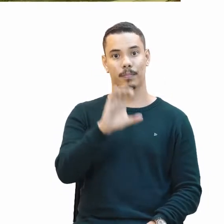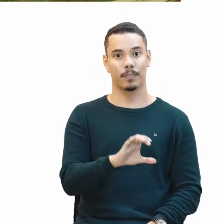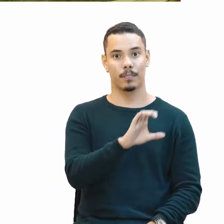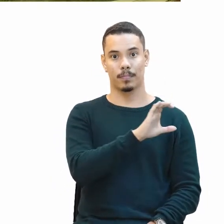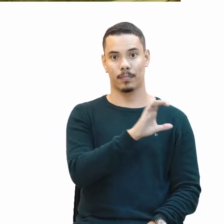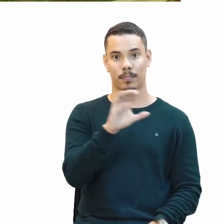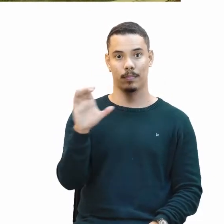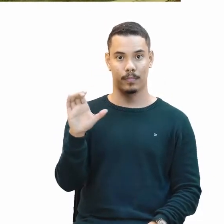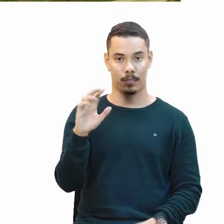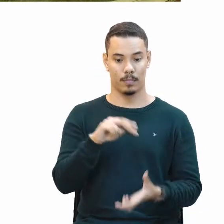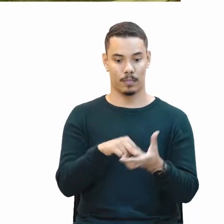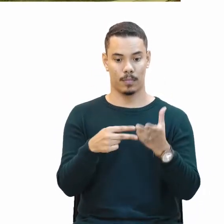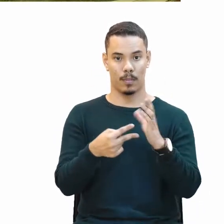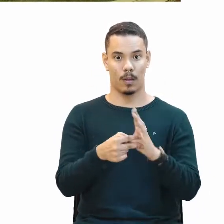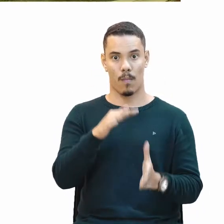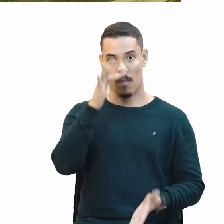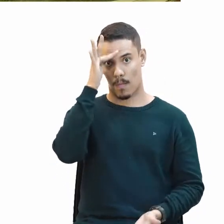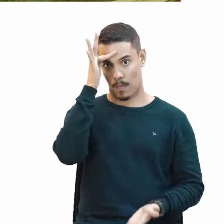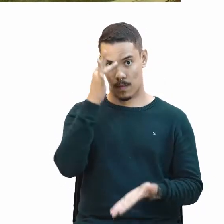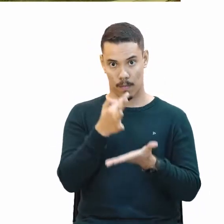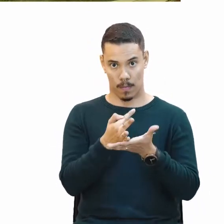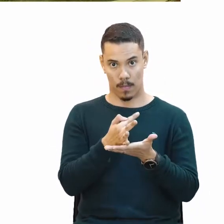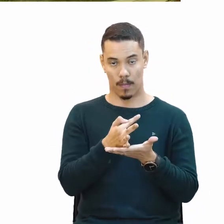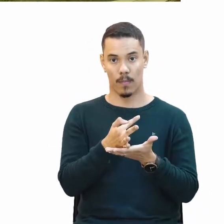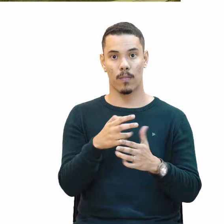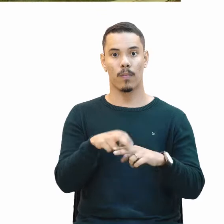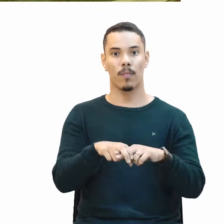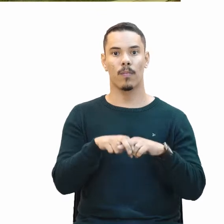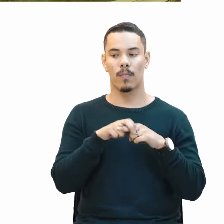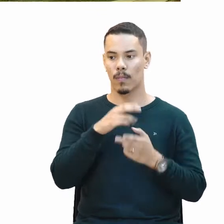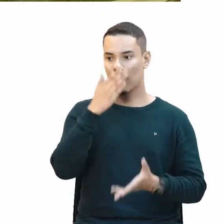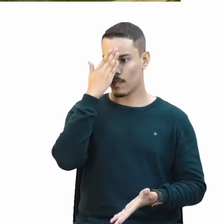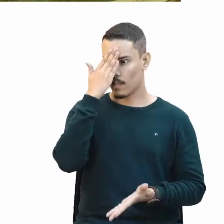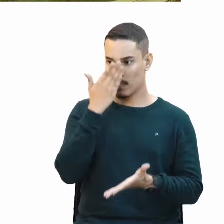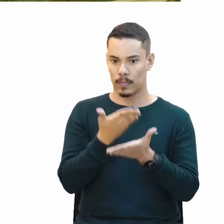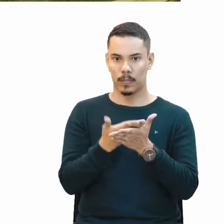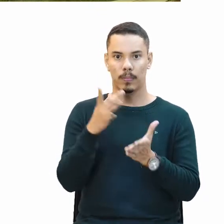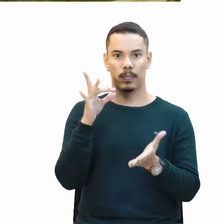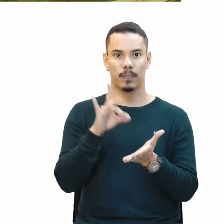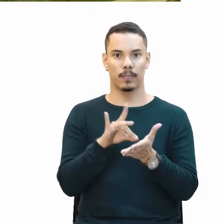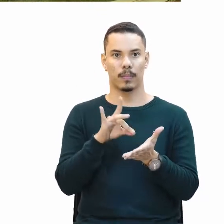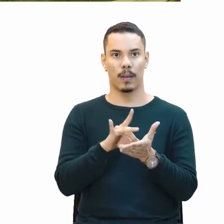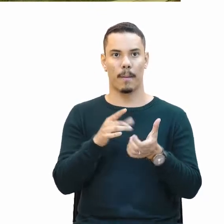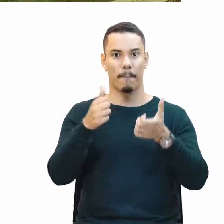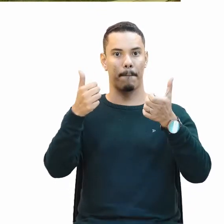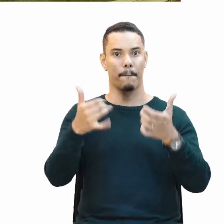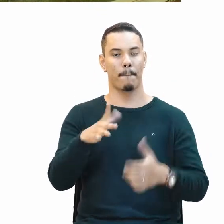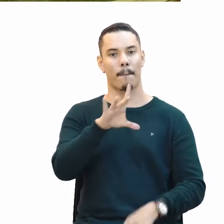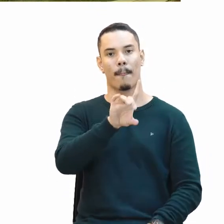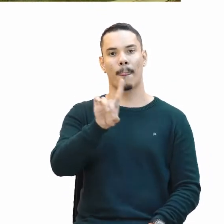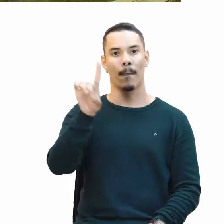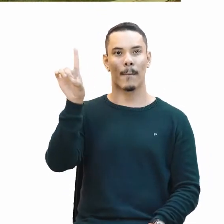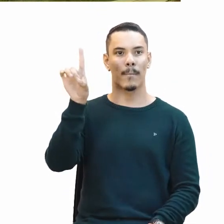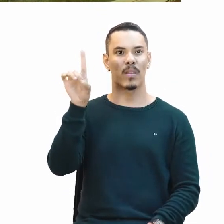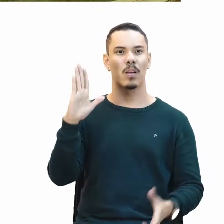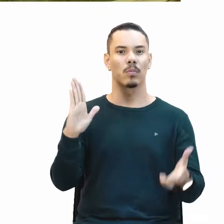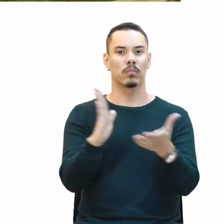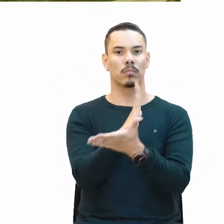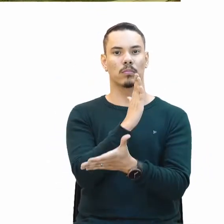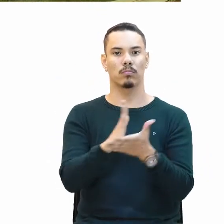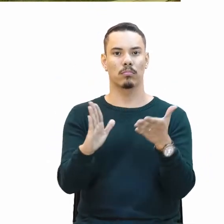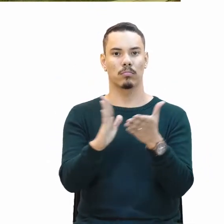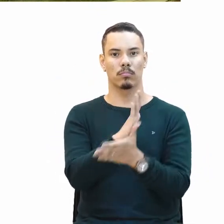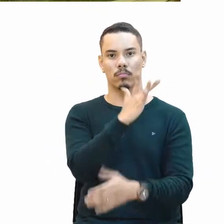fé, na crença irrestrita às verdades reveladas por Deus a alguns